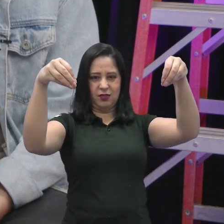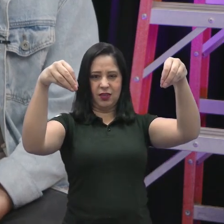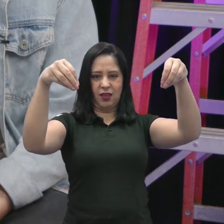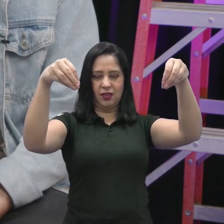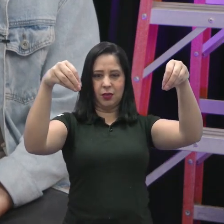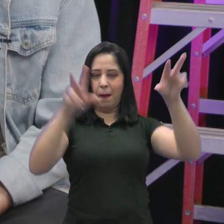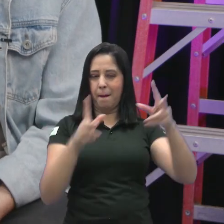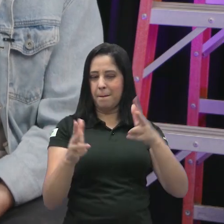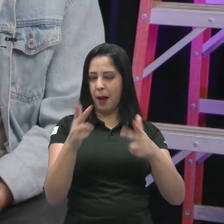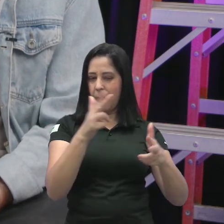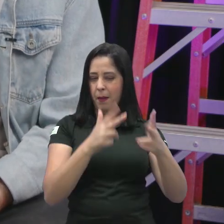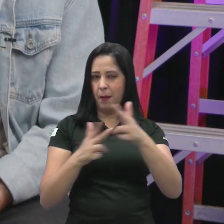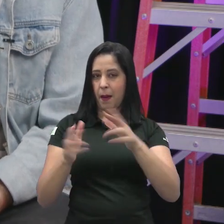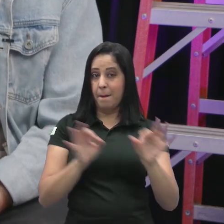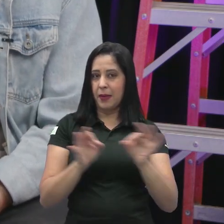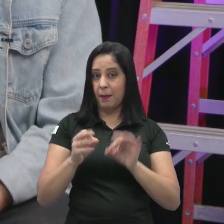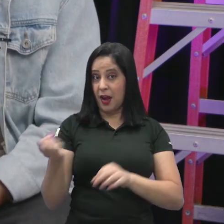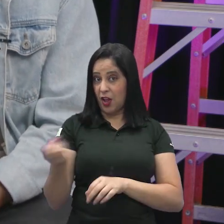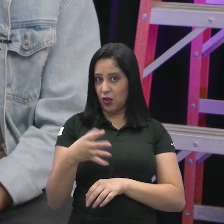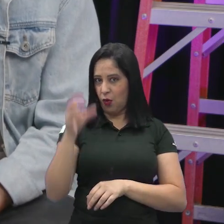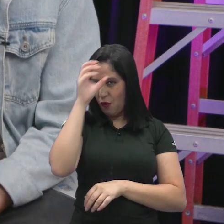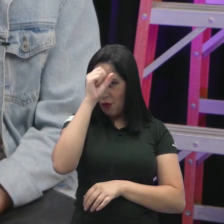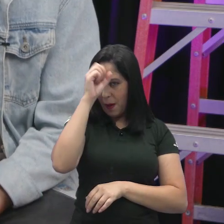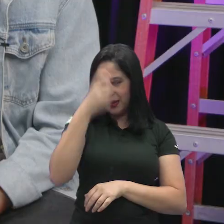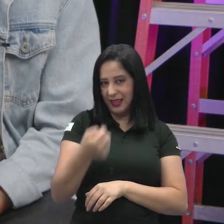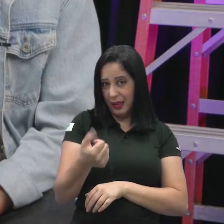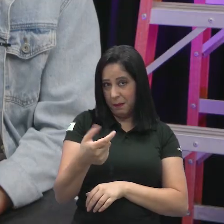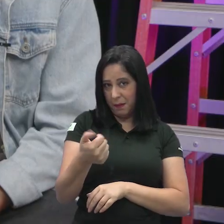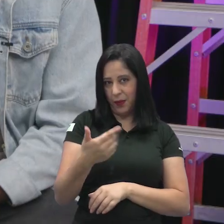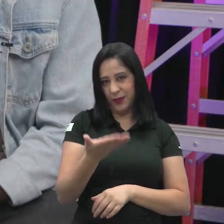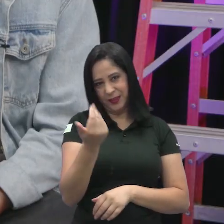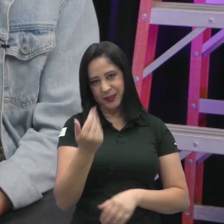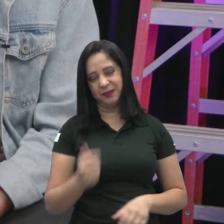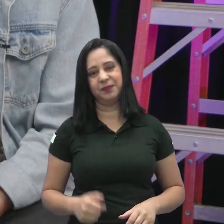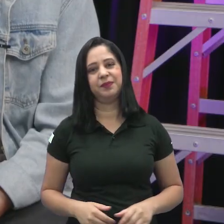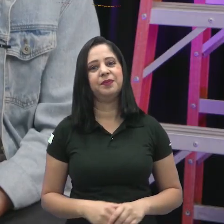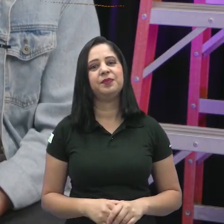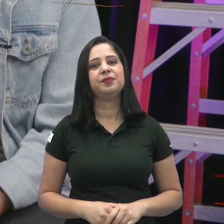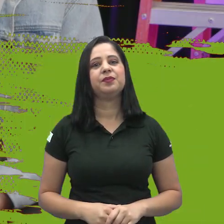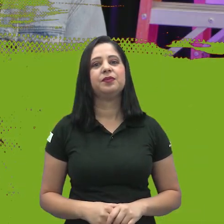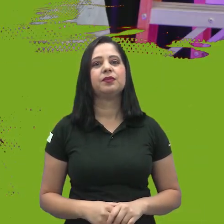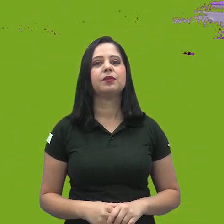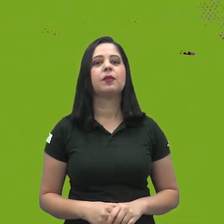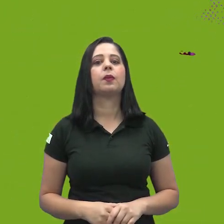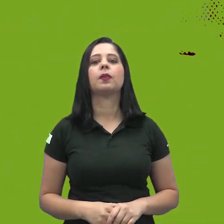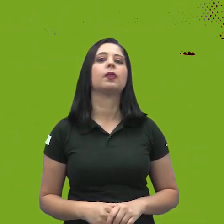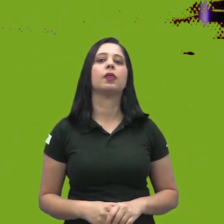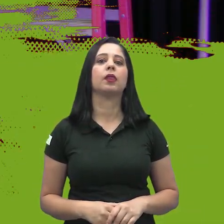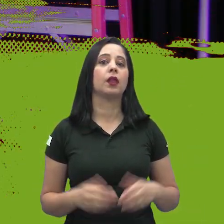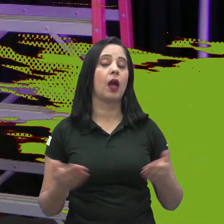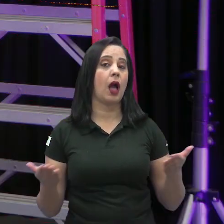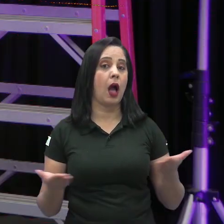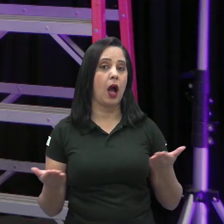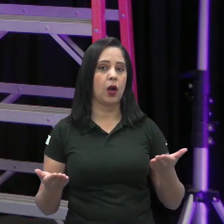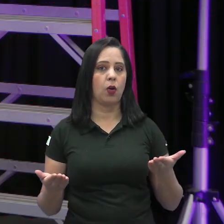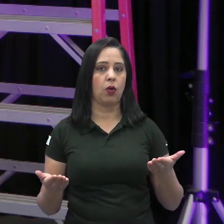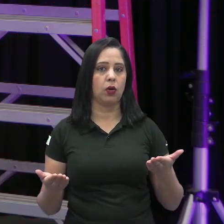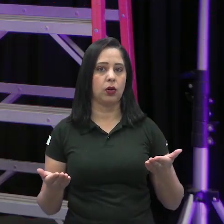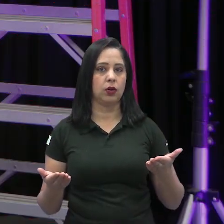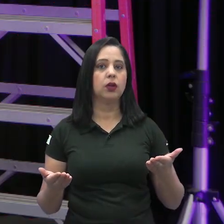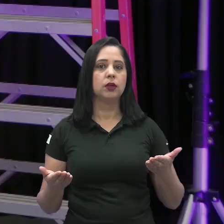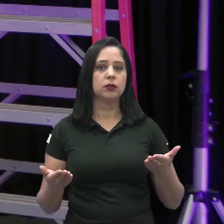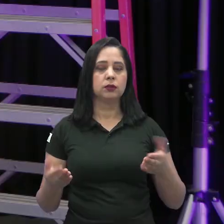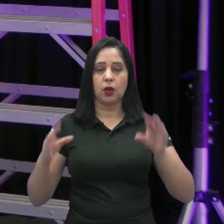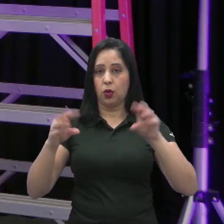esquecida no seu guarda-roupa. Então fica ligado aí para aprender um pouquinho mais sobre upcycling. Para uma opção